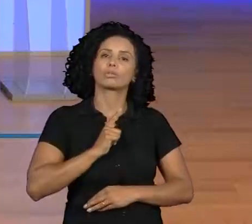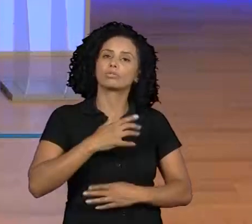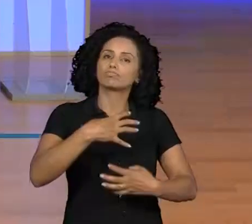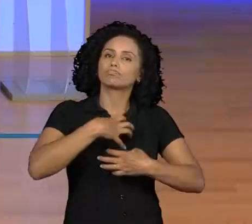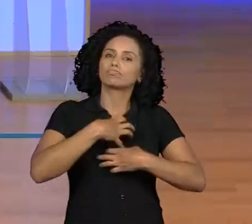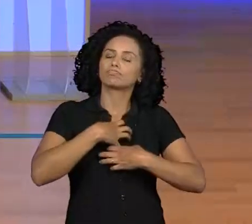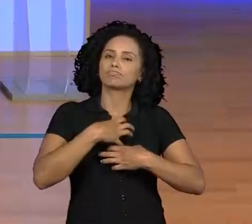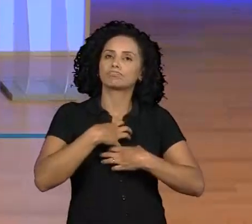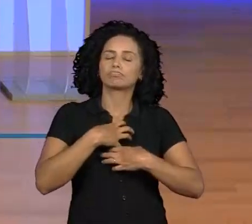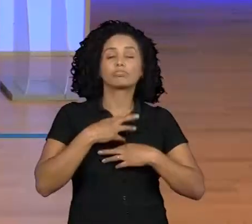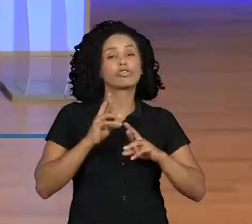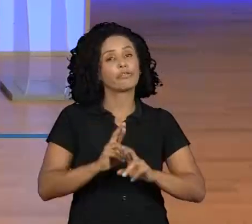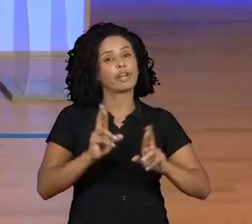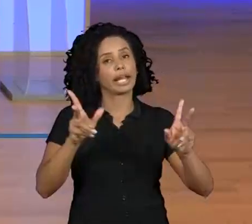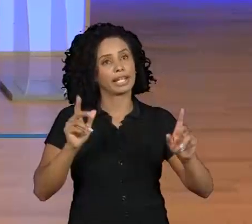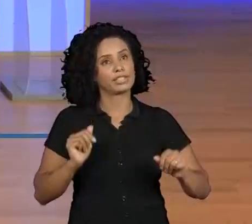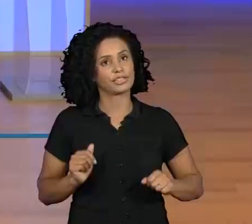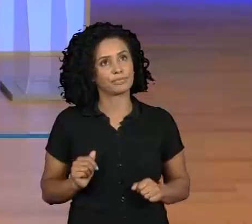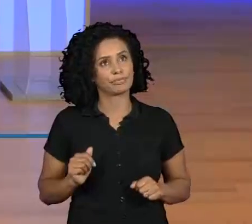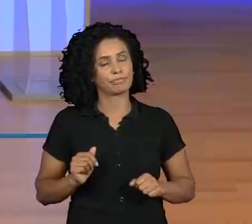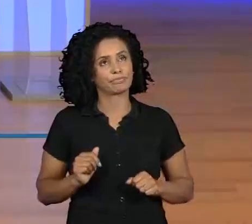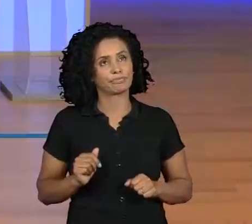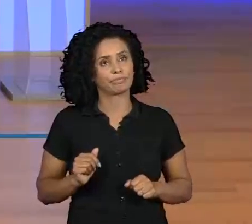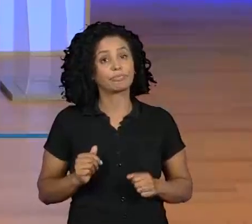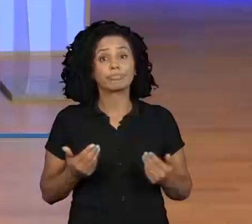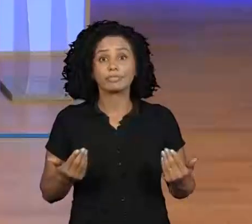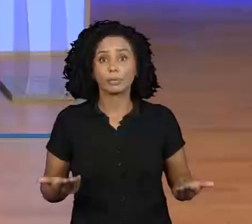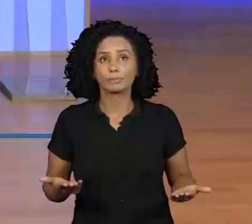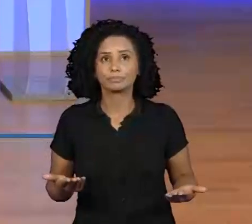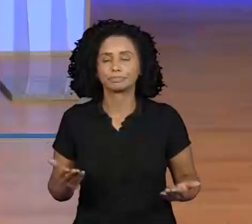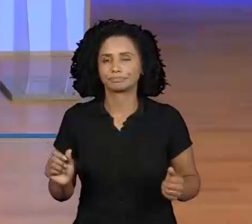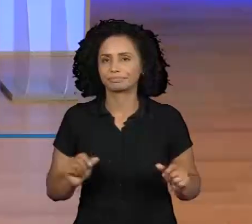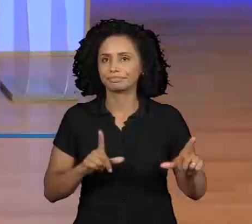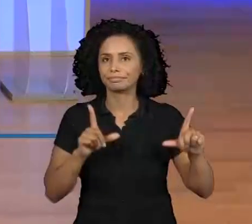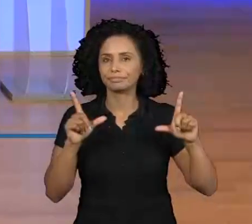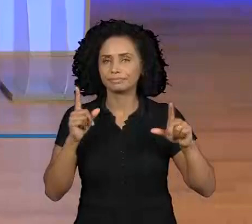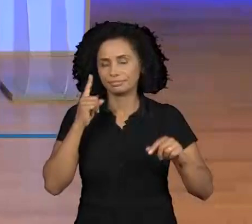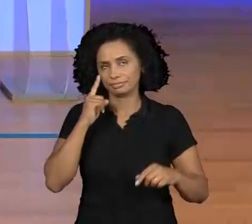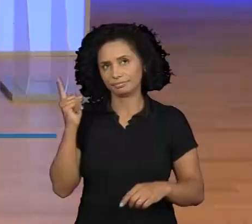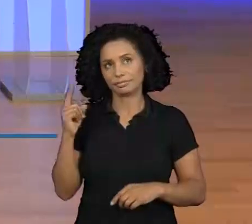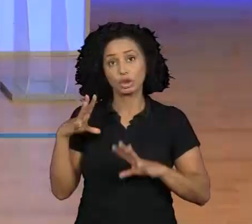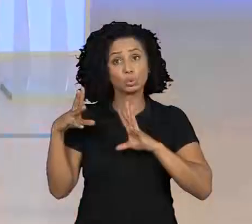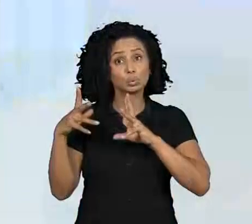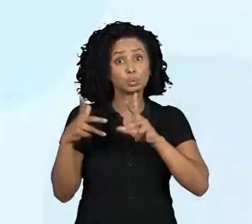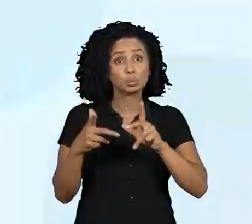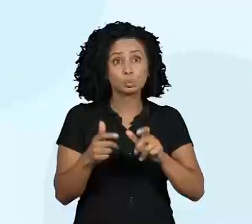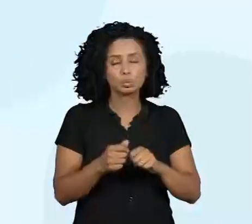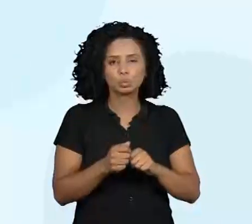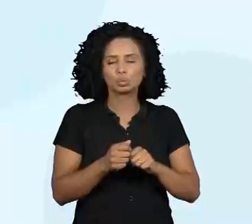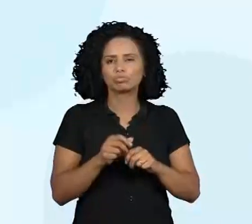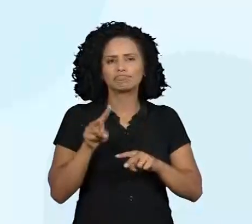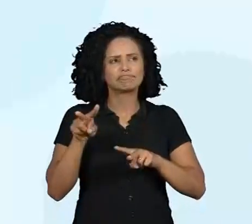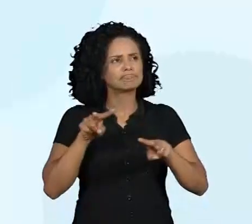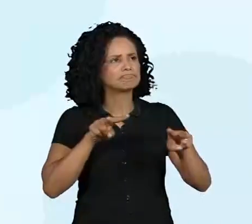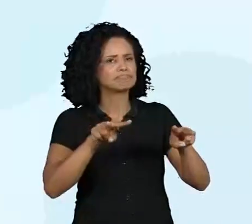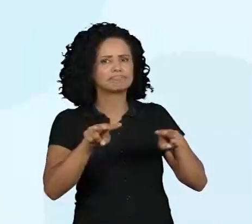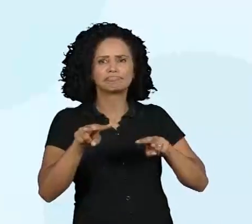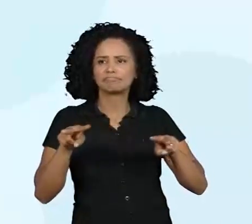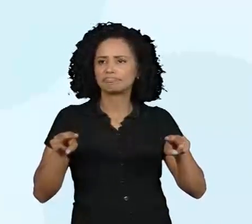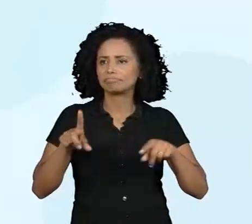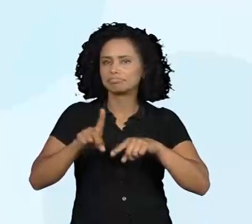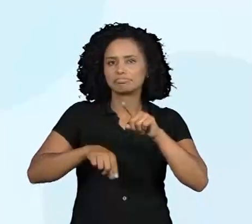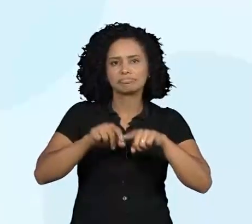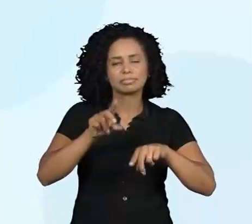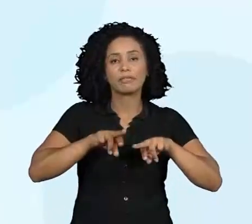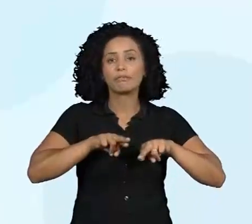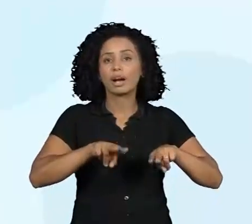também diferenciado. Mas olha, praticamente tudo em nossa volta produz som, não